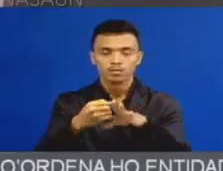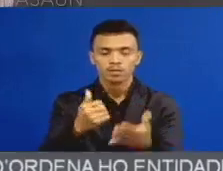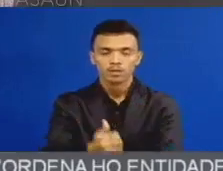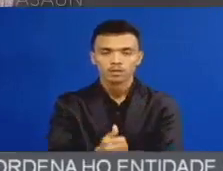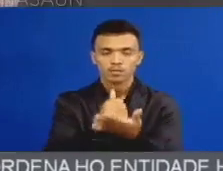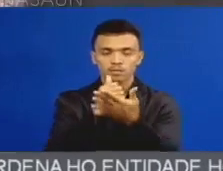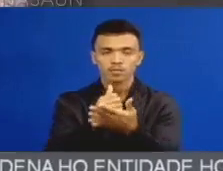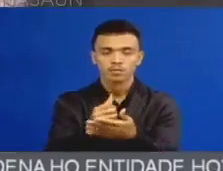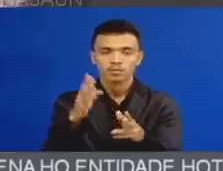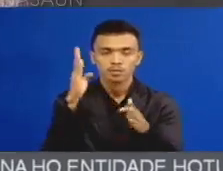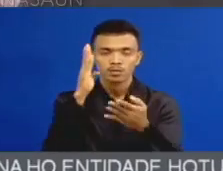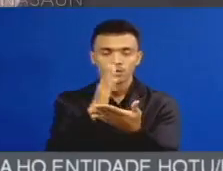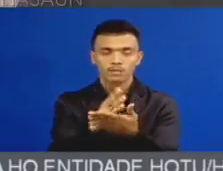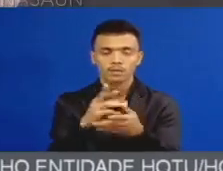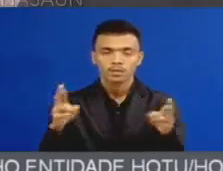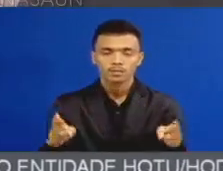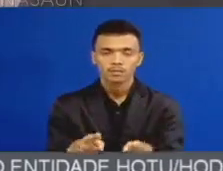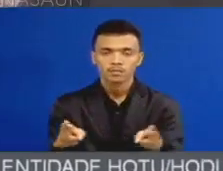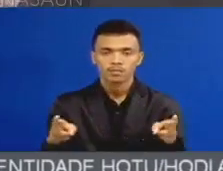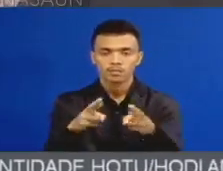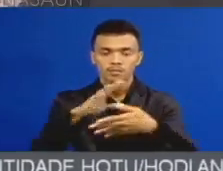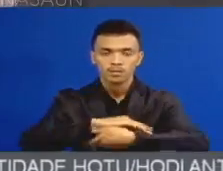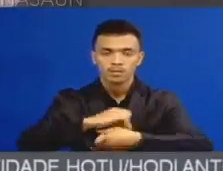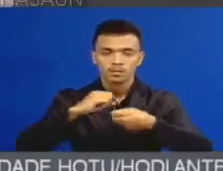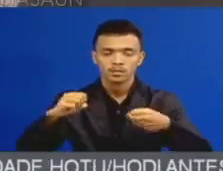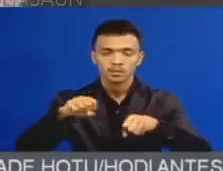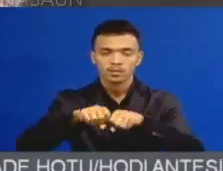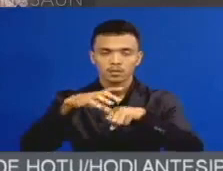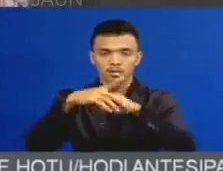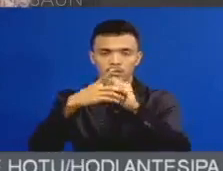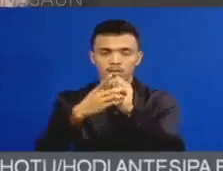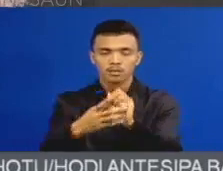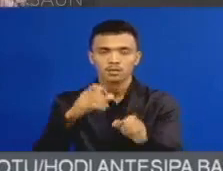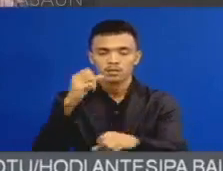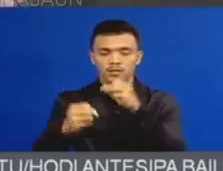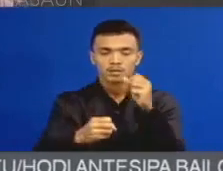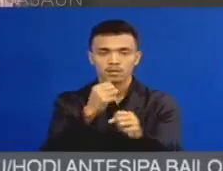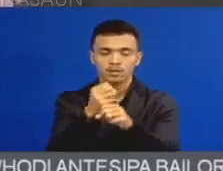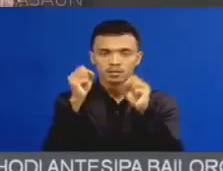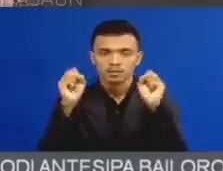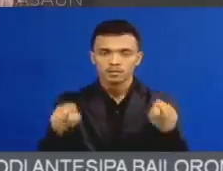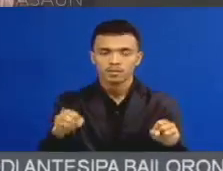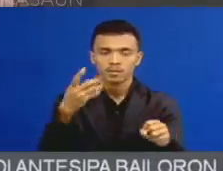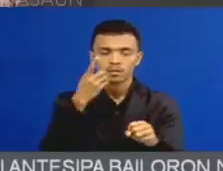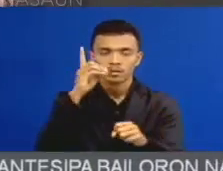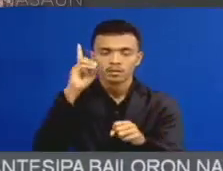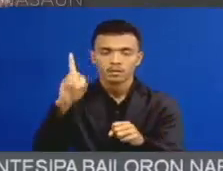be, corrente e mota né bemaka bele suburai sira cada tinan ita bele dian kata